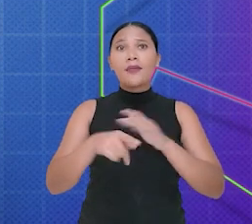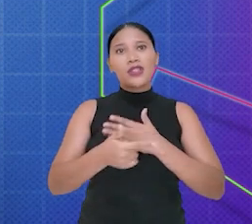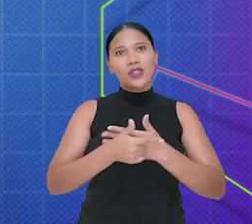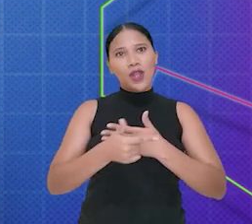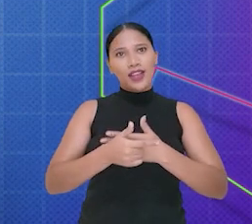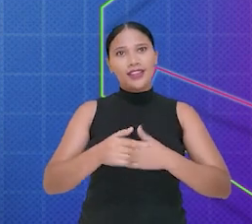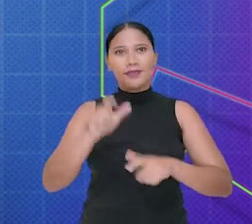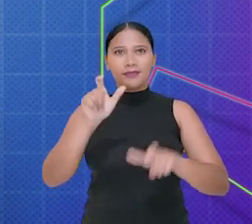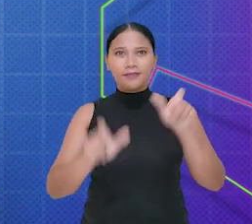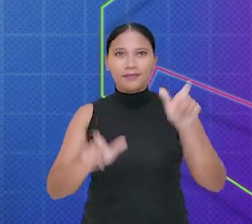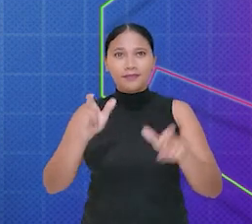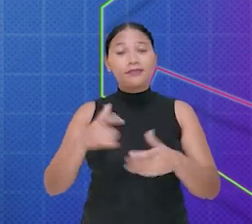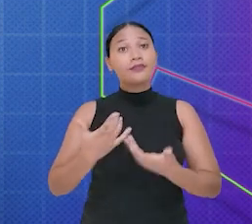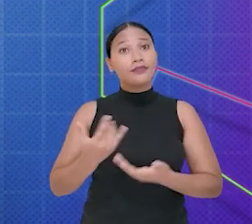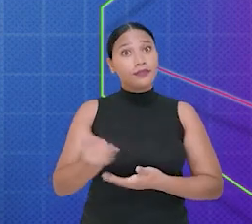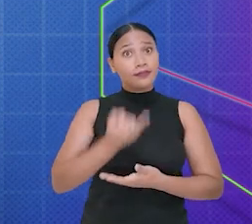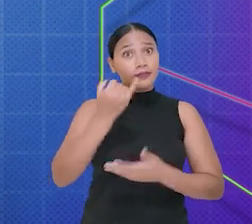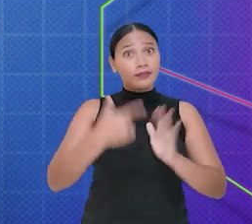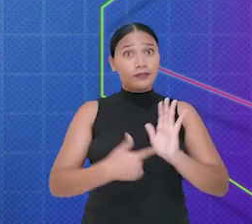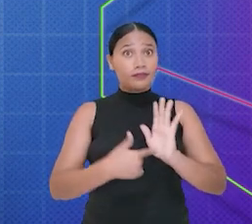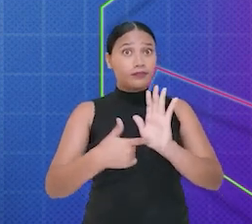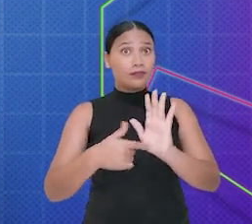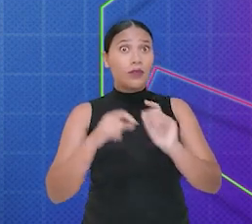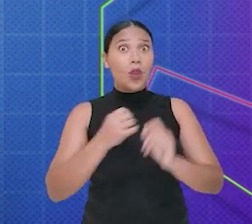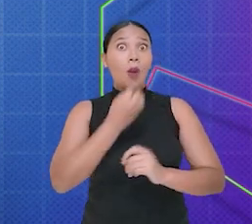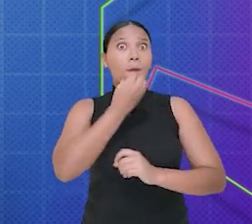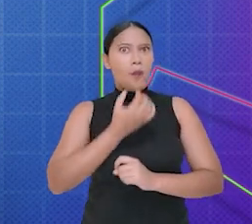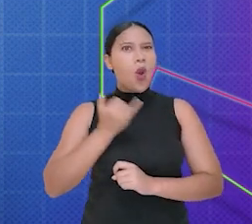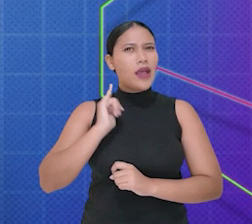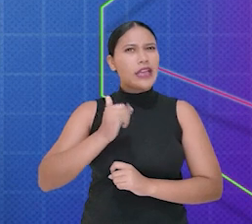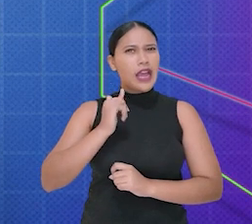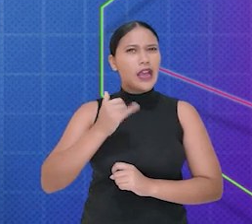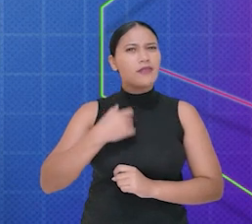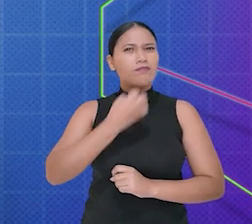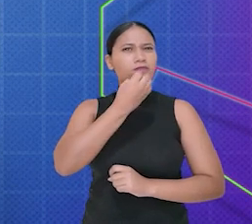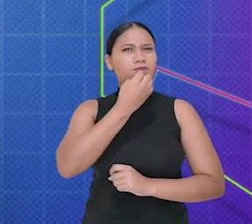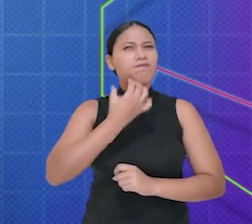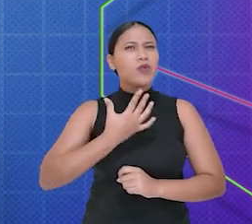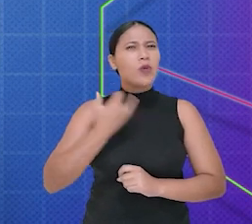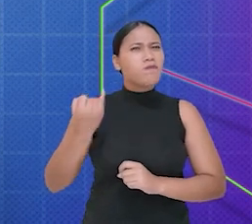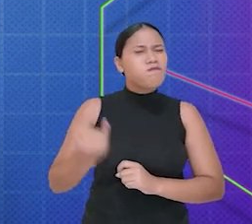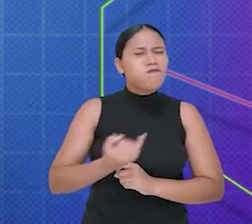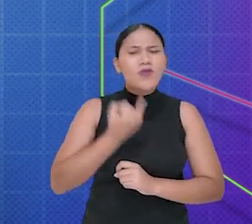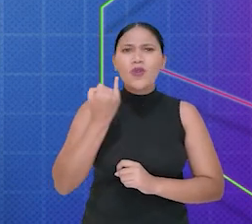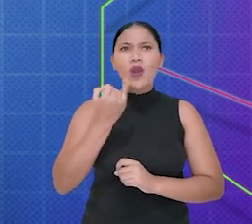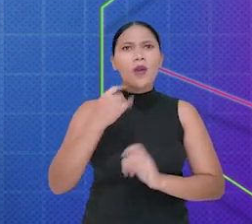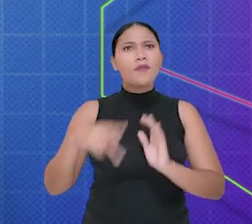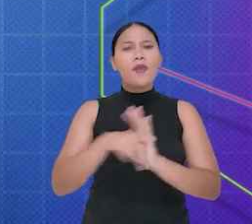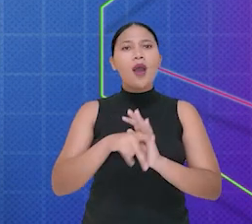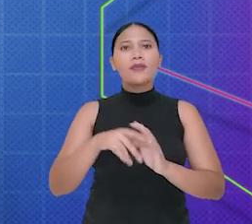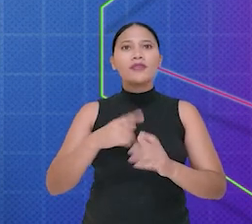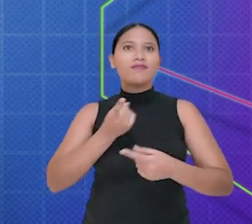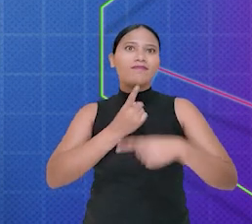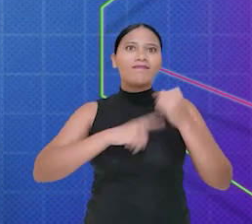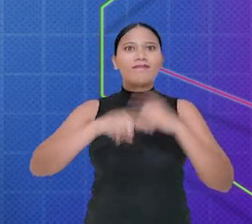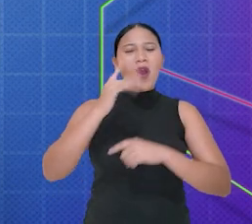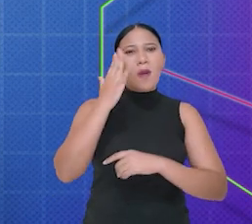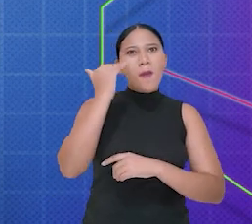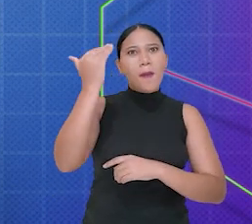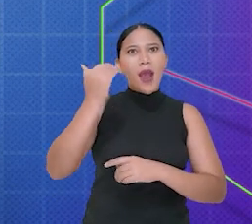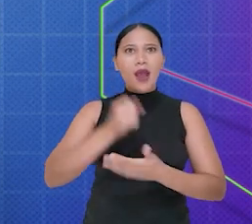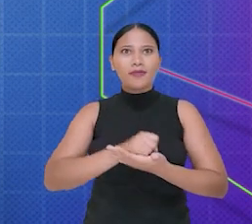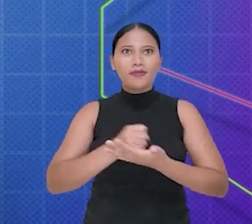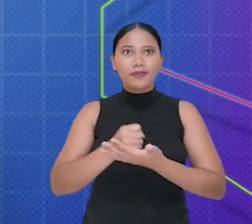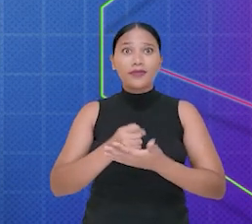e também os personagens. É importante destacar que uma boa narrativa e imersão são fundamentais para o sucesso de um